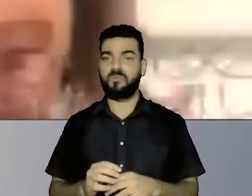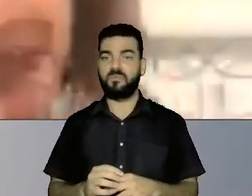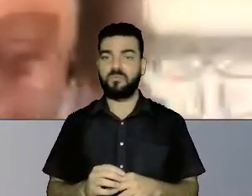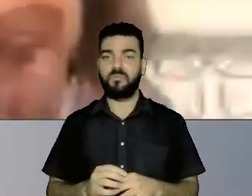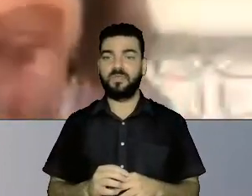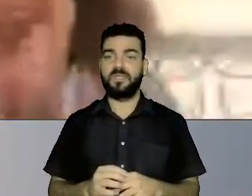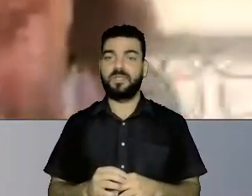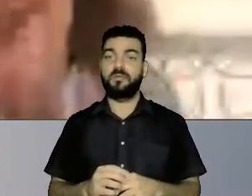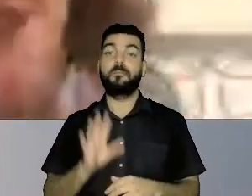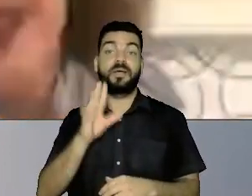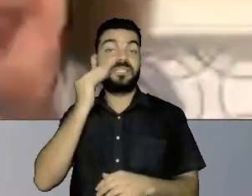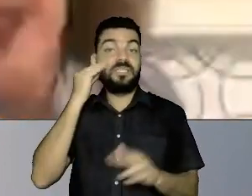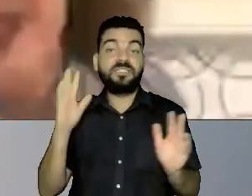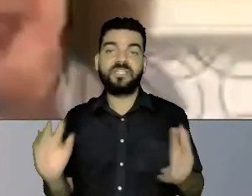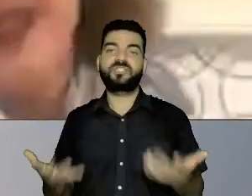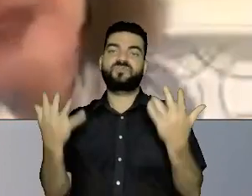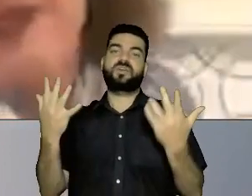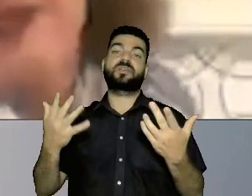as mulheres, né?